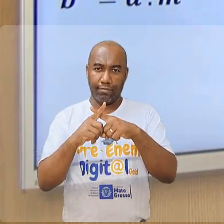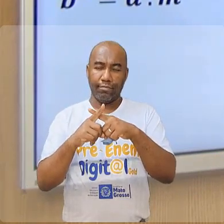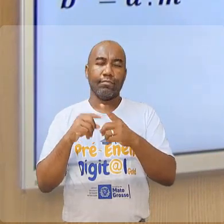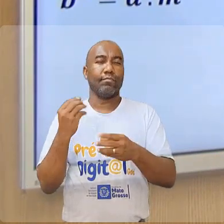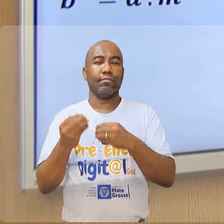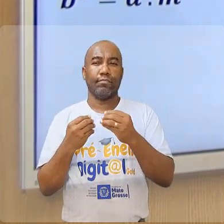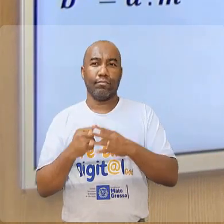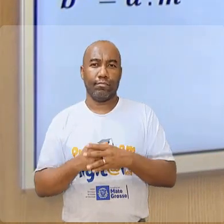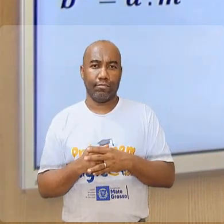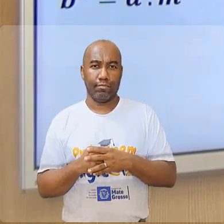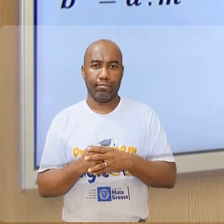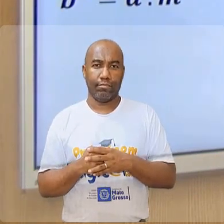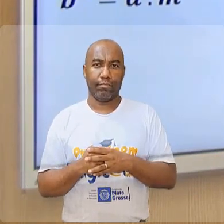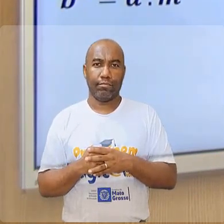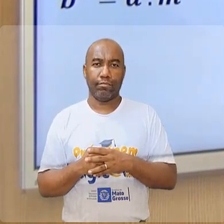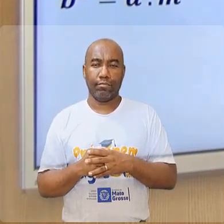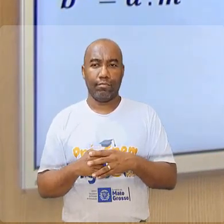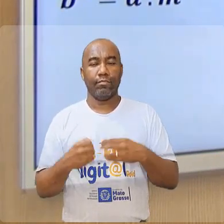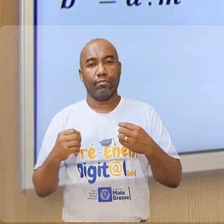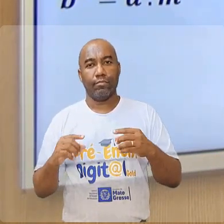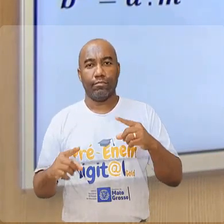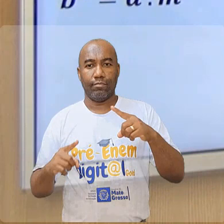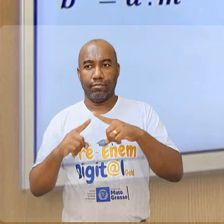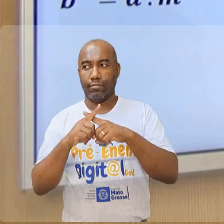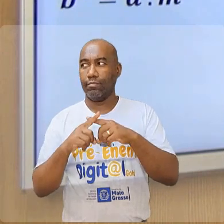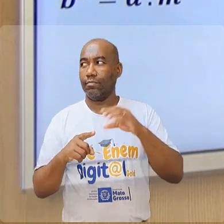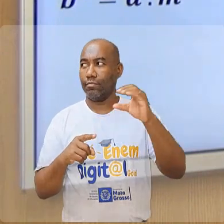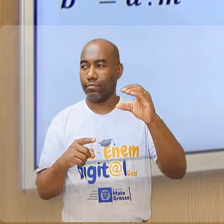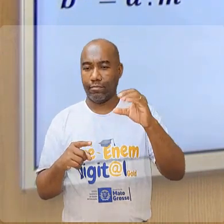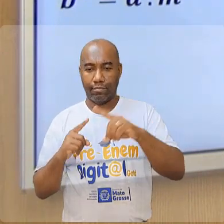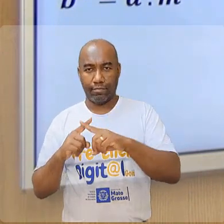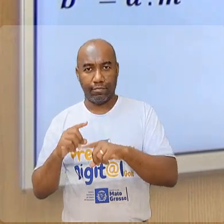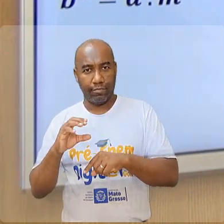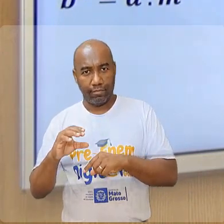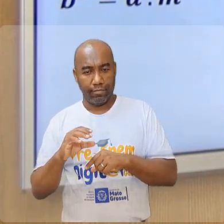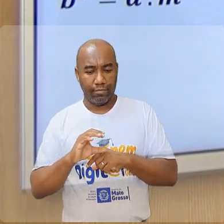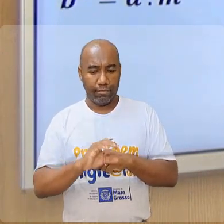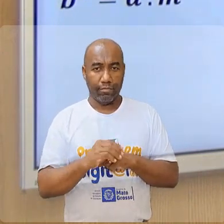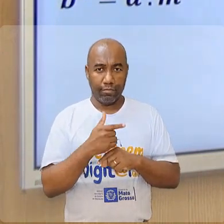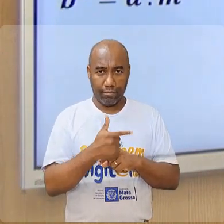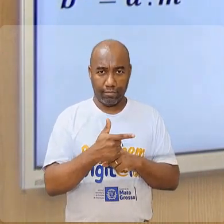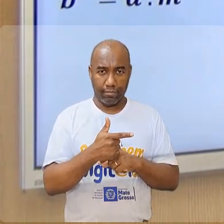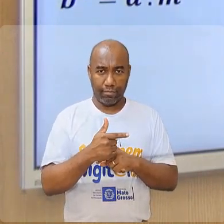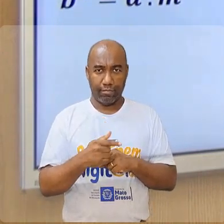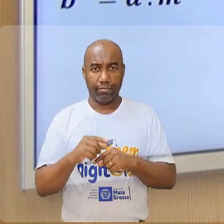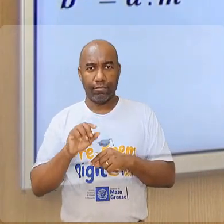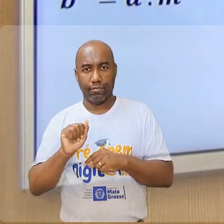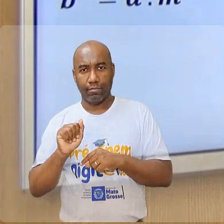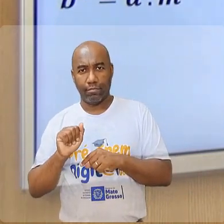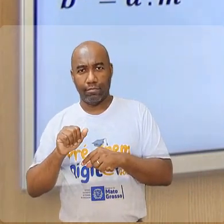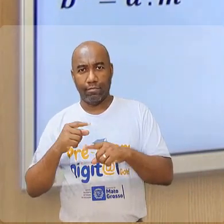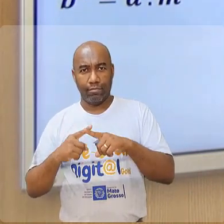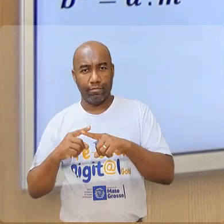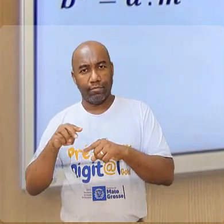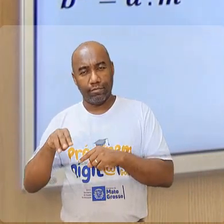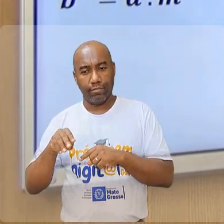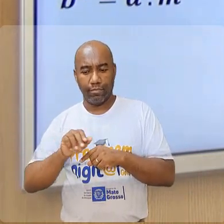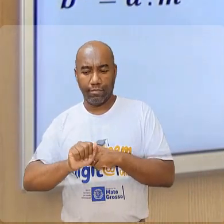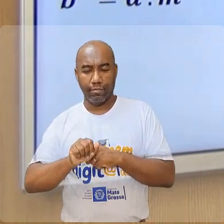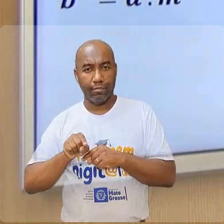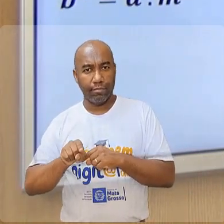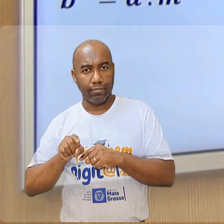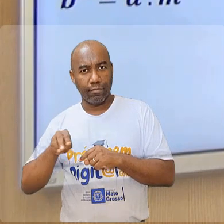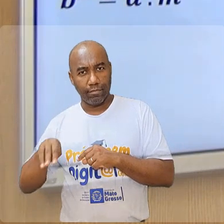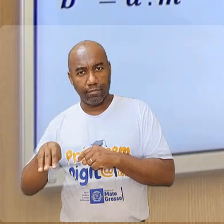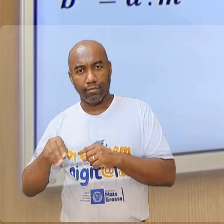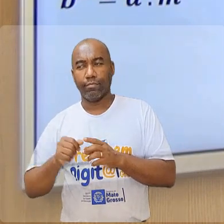gente resolver isso que a gente faz multiplica proporcionalmente se dizia ser seu quadrado e às vezes n ã